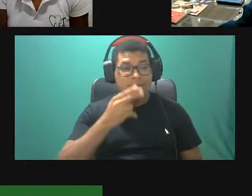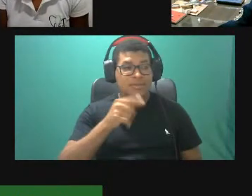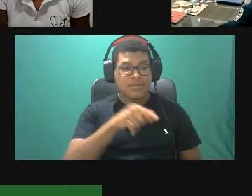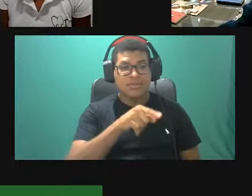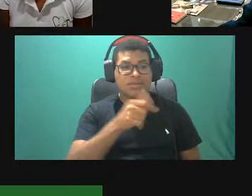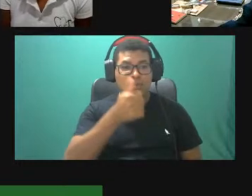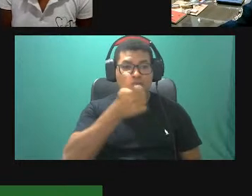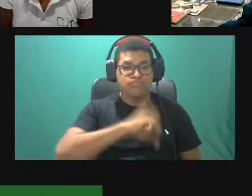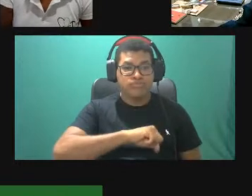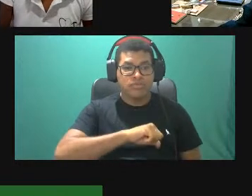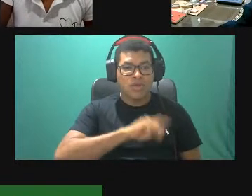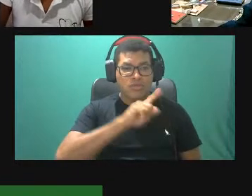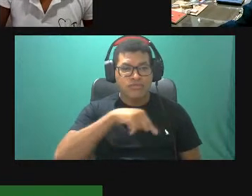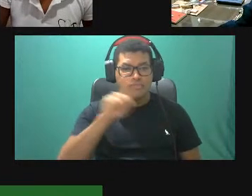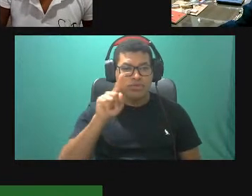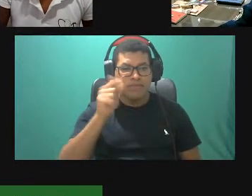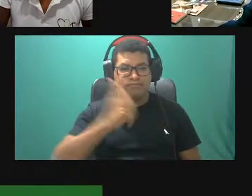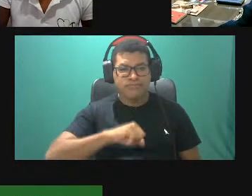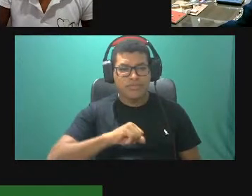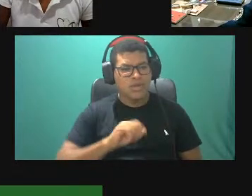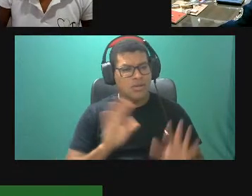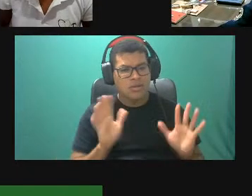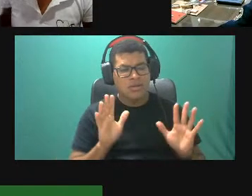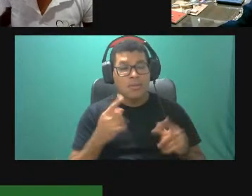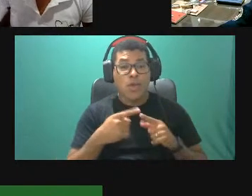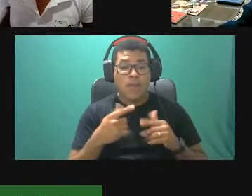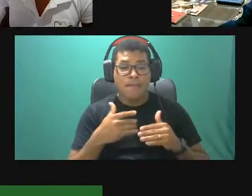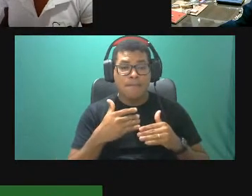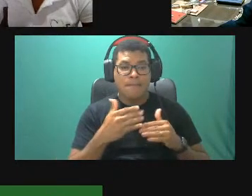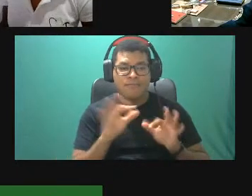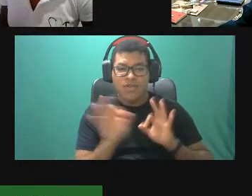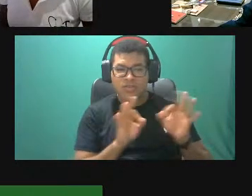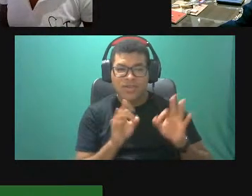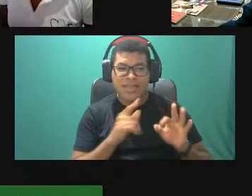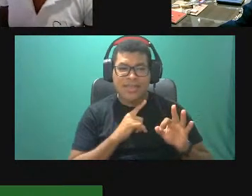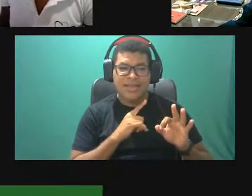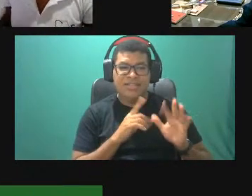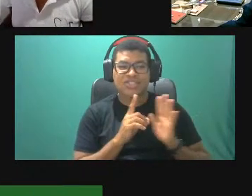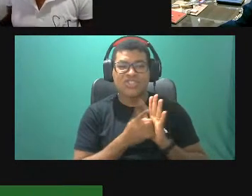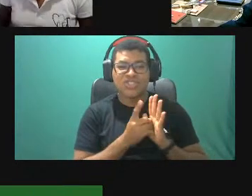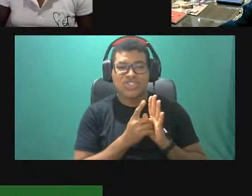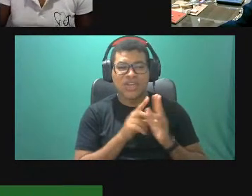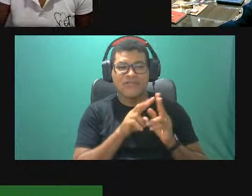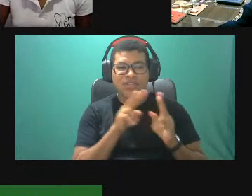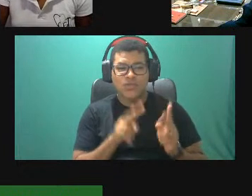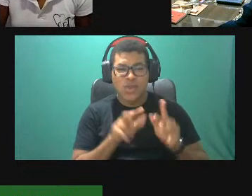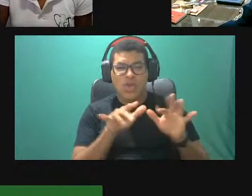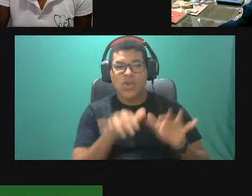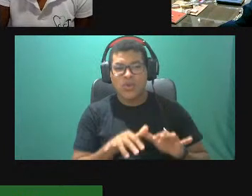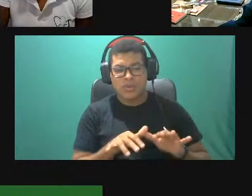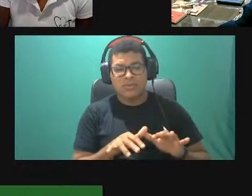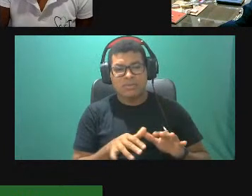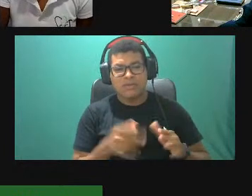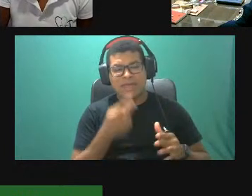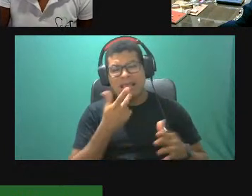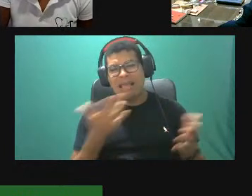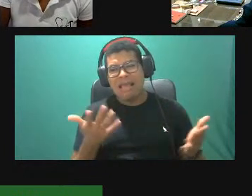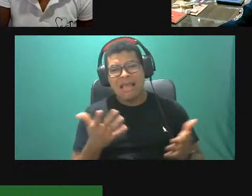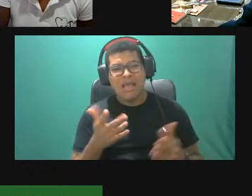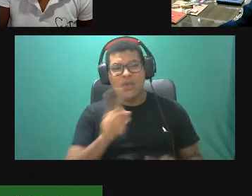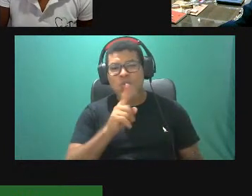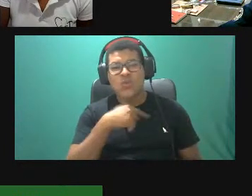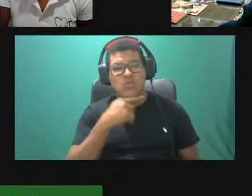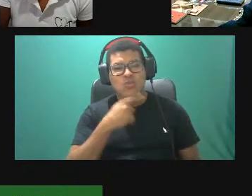porque hoje os processos são digitais, né, gente? Então, essa história de que não vale porque